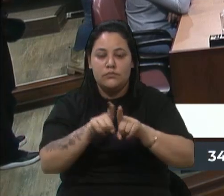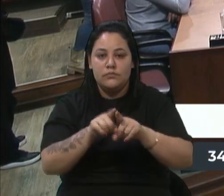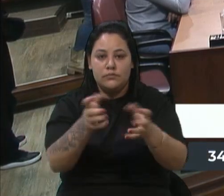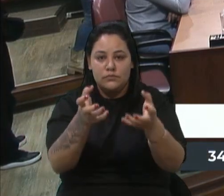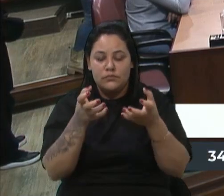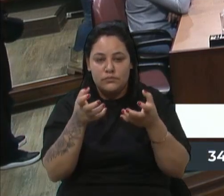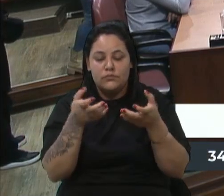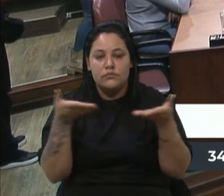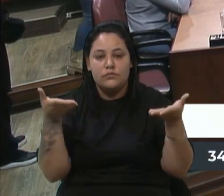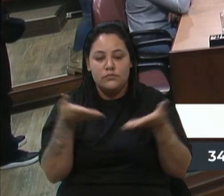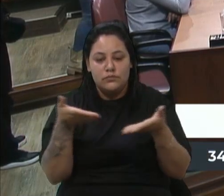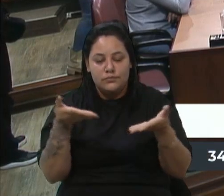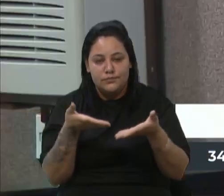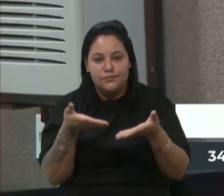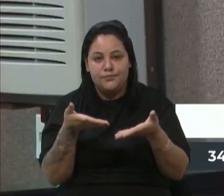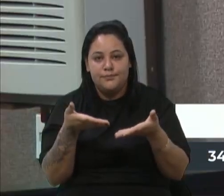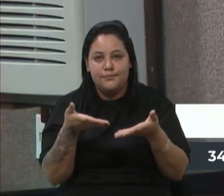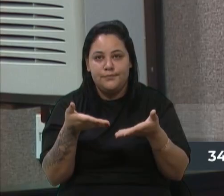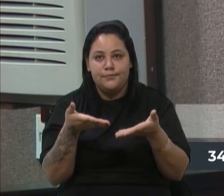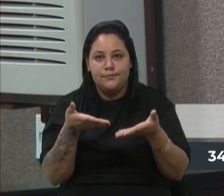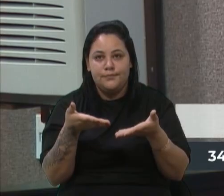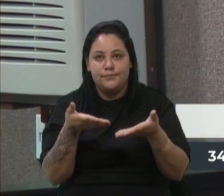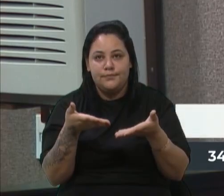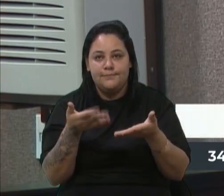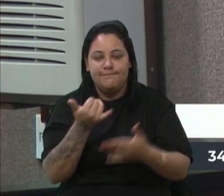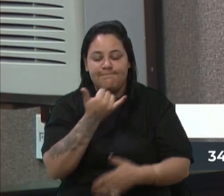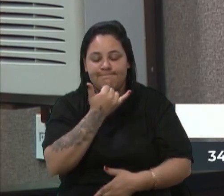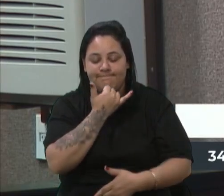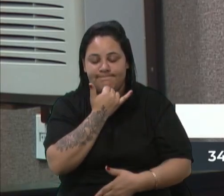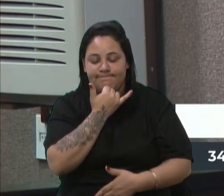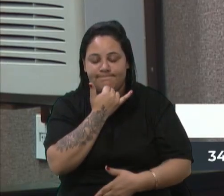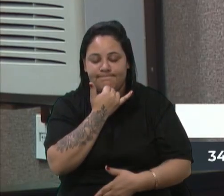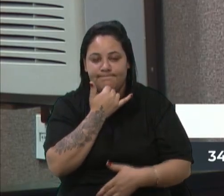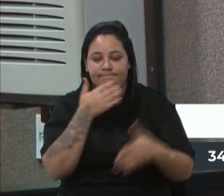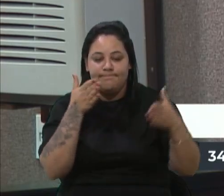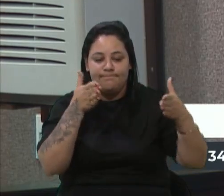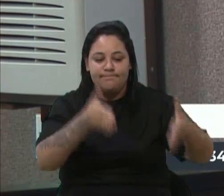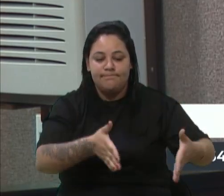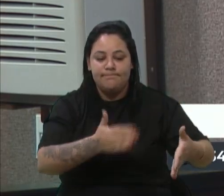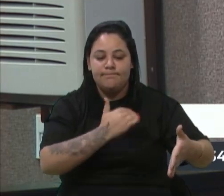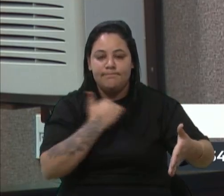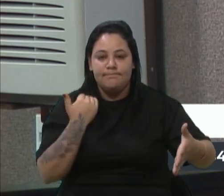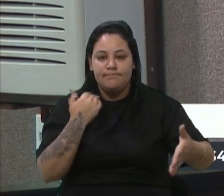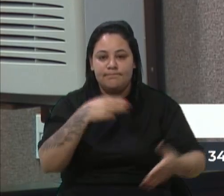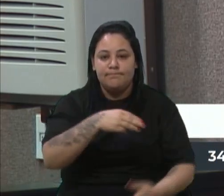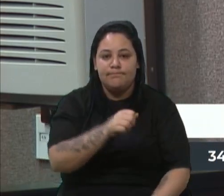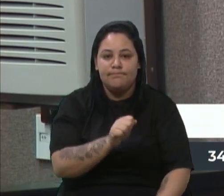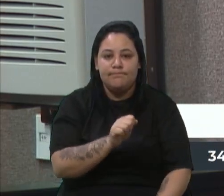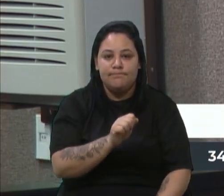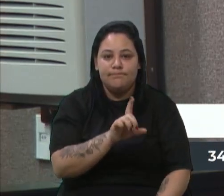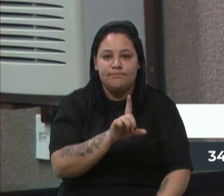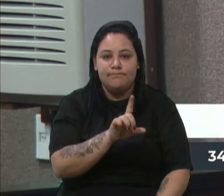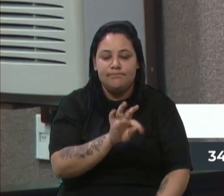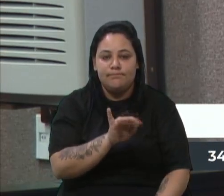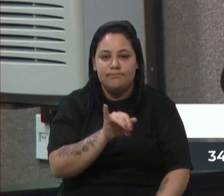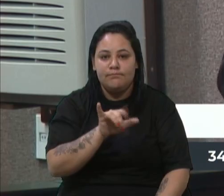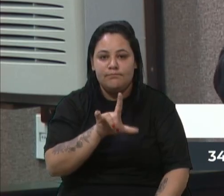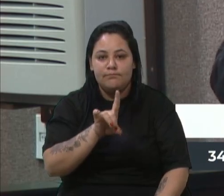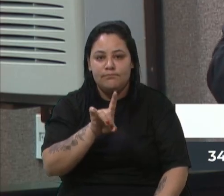fazer um voto de pesar pelo falecimento de Matilde Rosa Souza